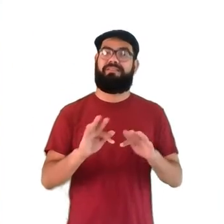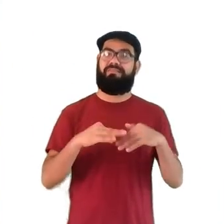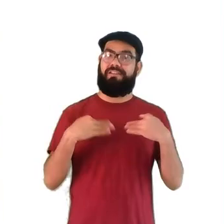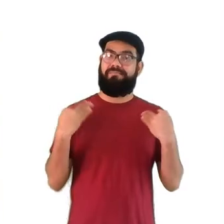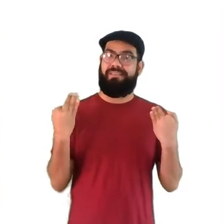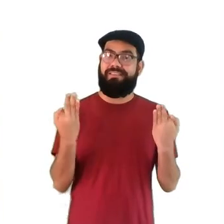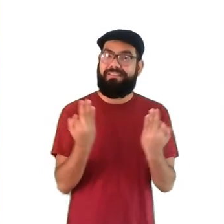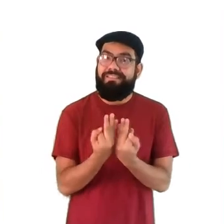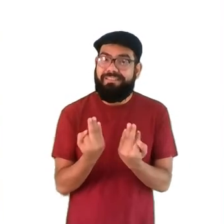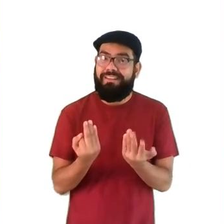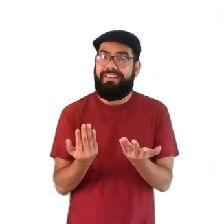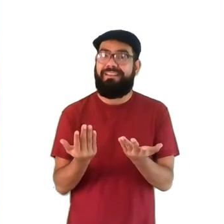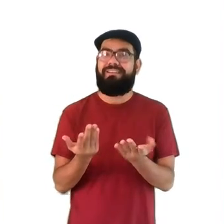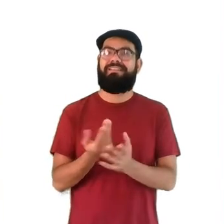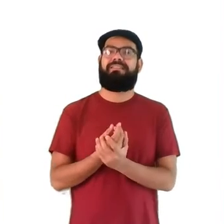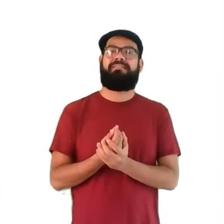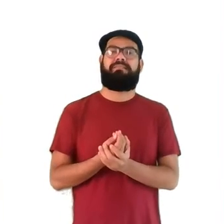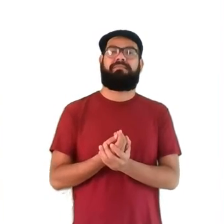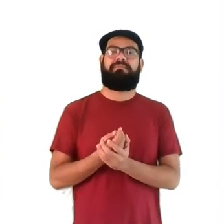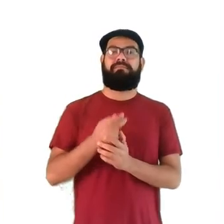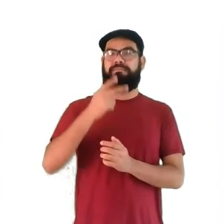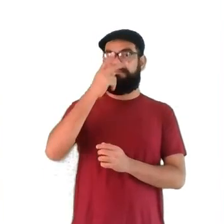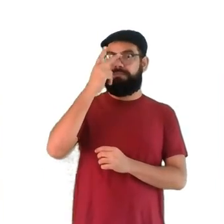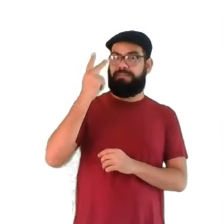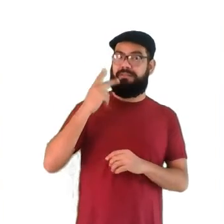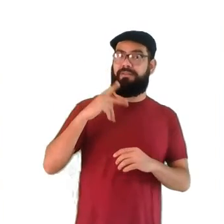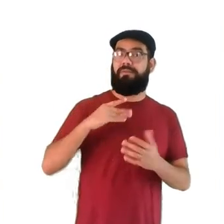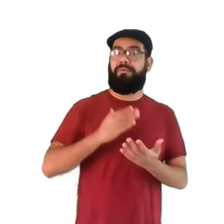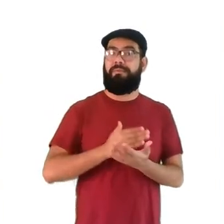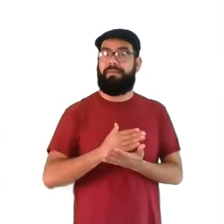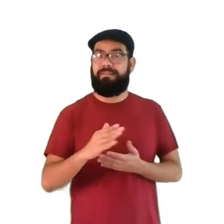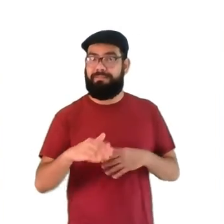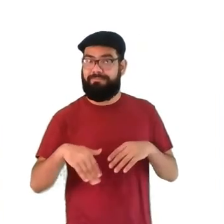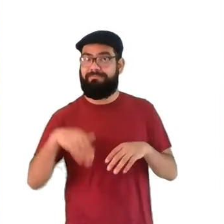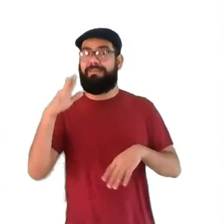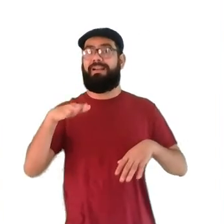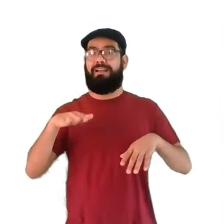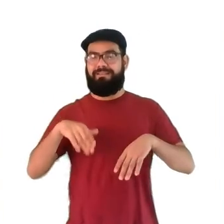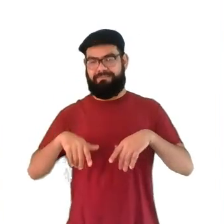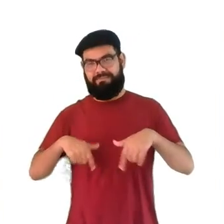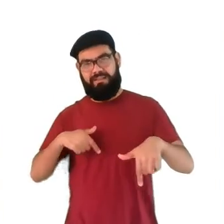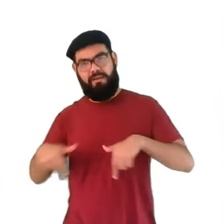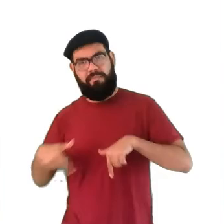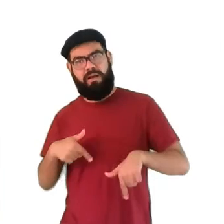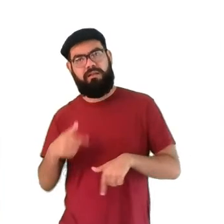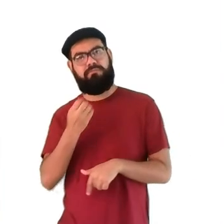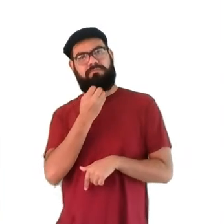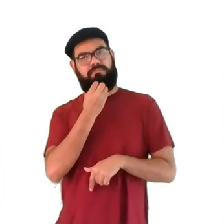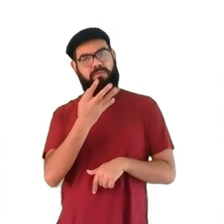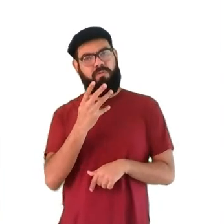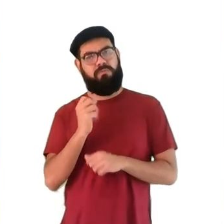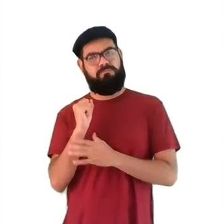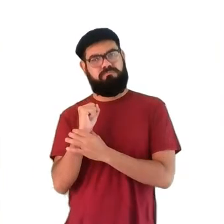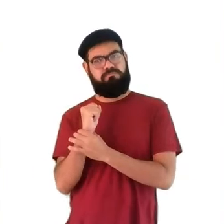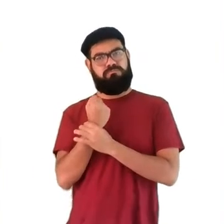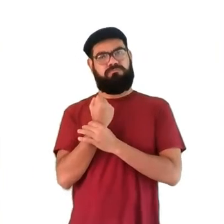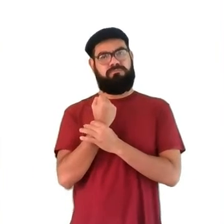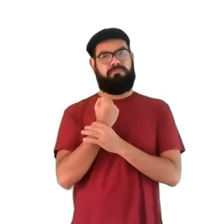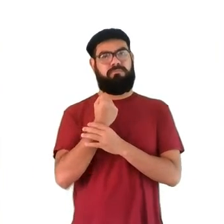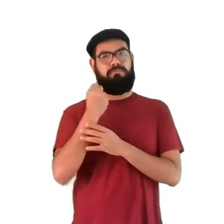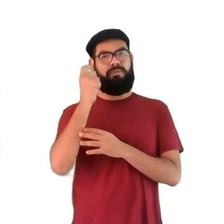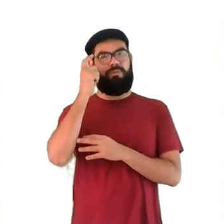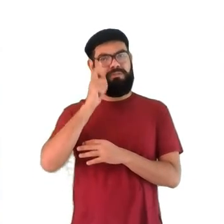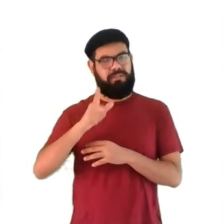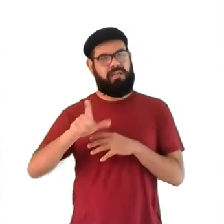A gente percebe que a pessoa ela tem uma desenvoltura melhor no trabalho, né? Ou seja, ela está conquistando, está buscando